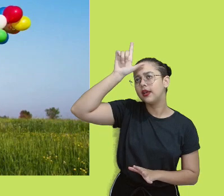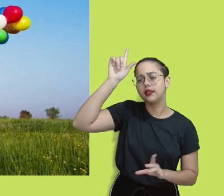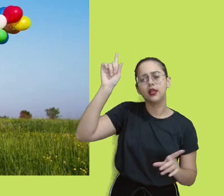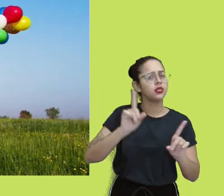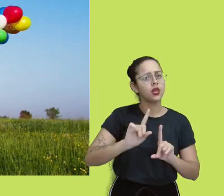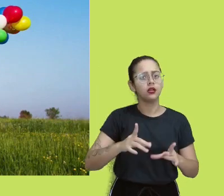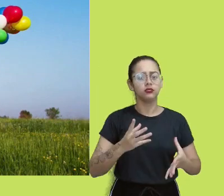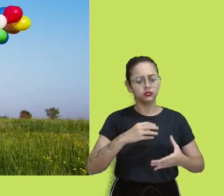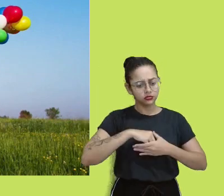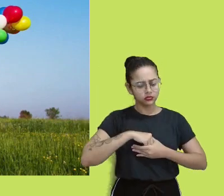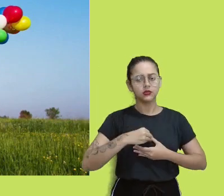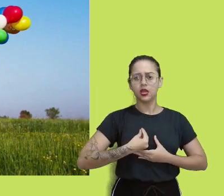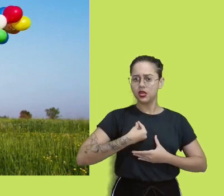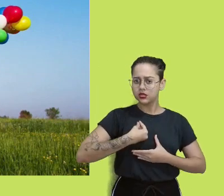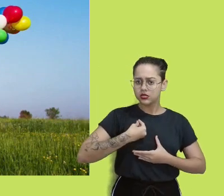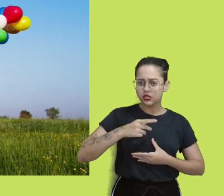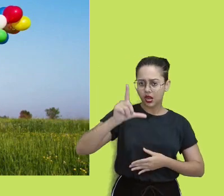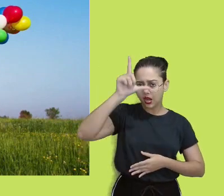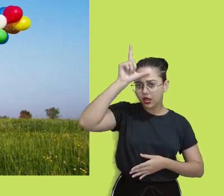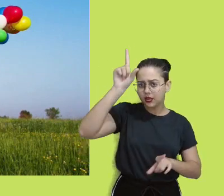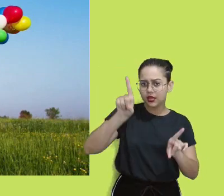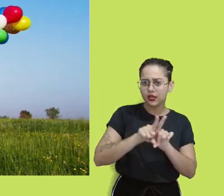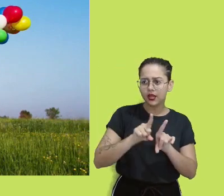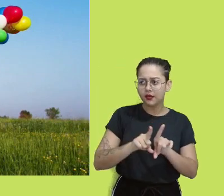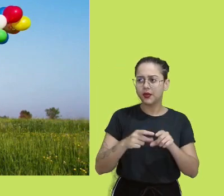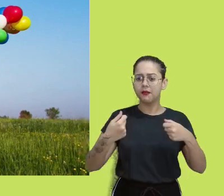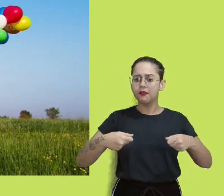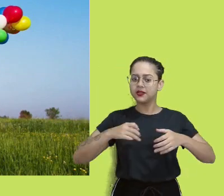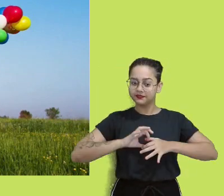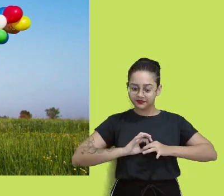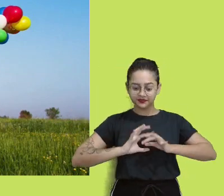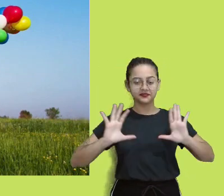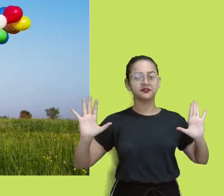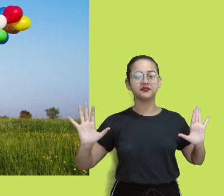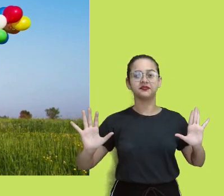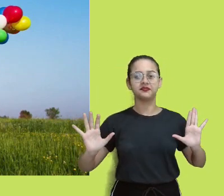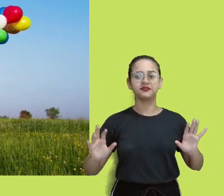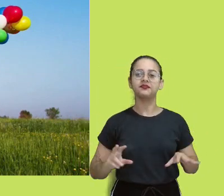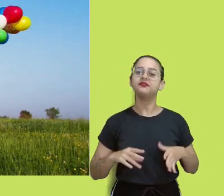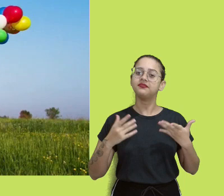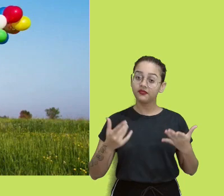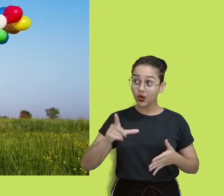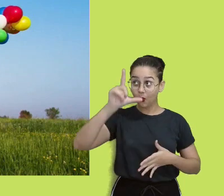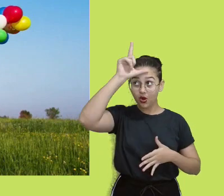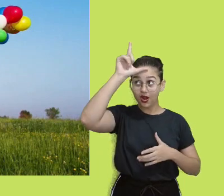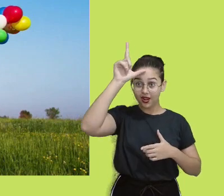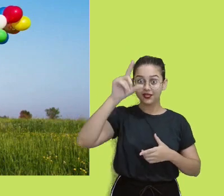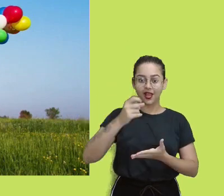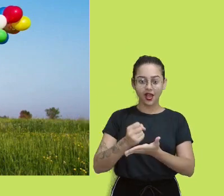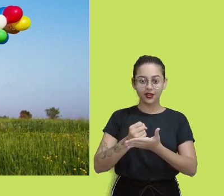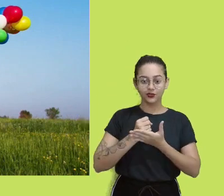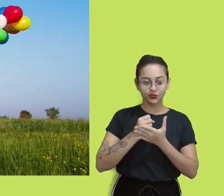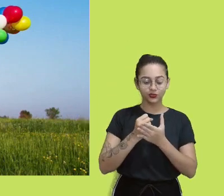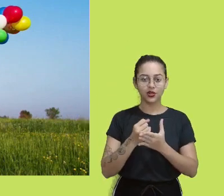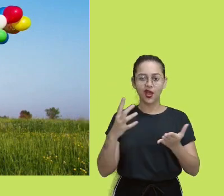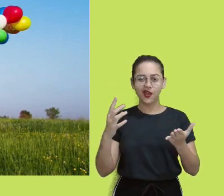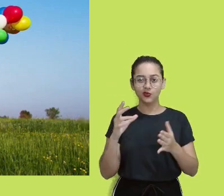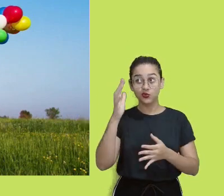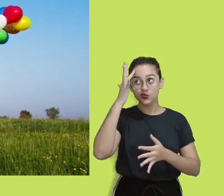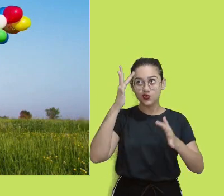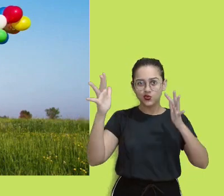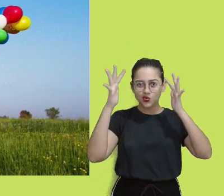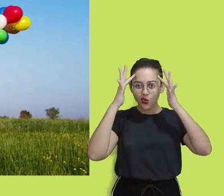o nosso próprio líder. E esse líder vai sim ajudar a gente a conquistar nossos sonhos, né? Então, está